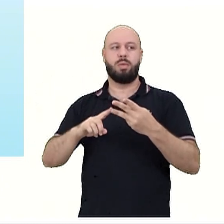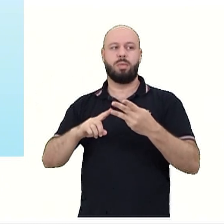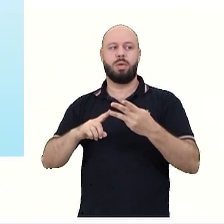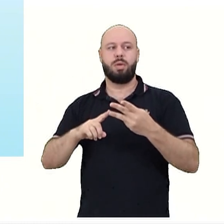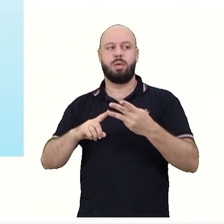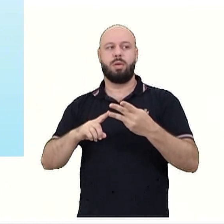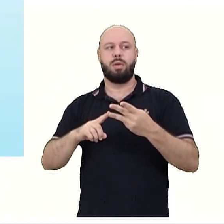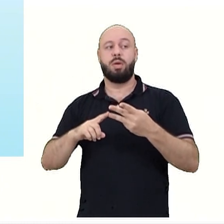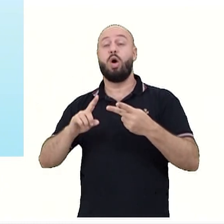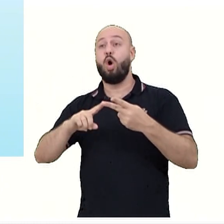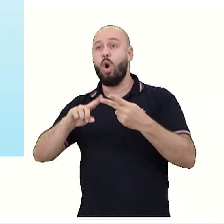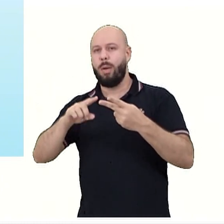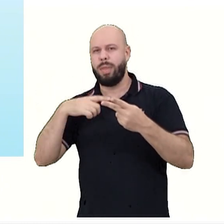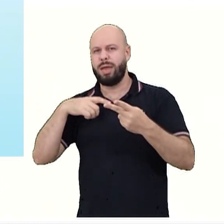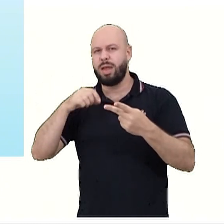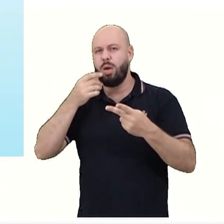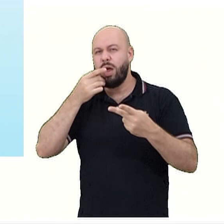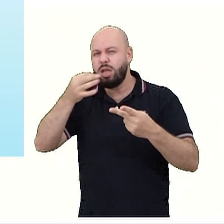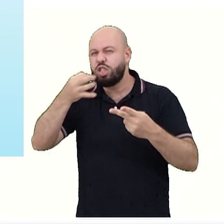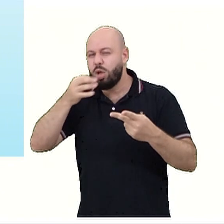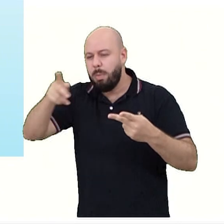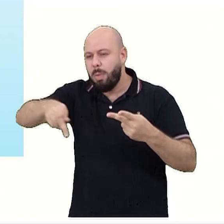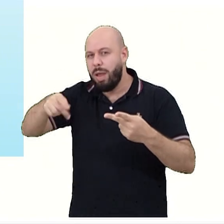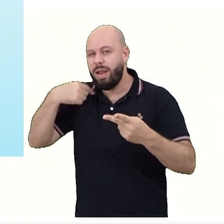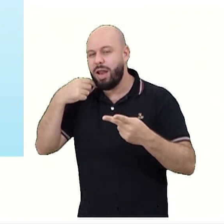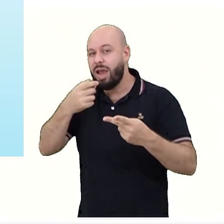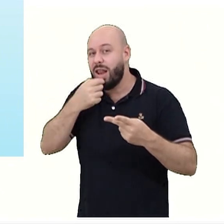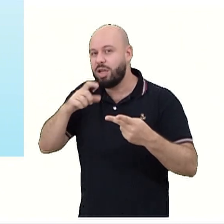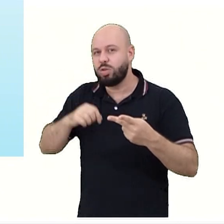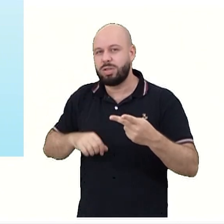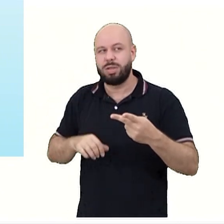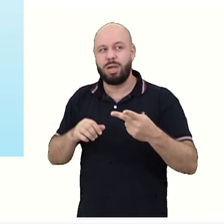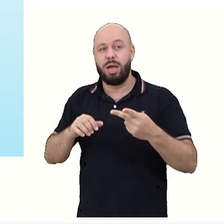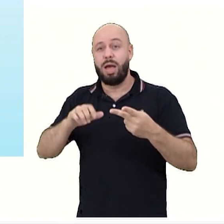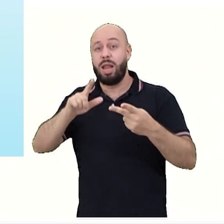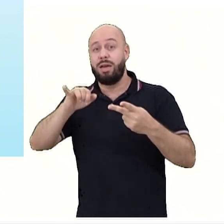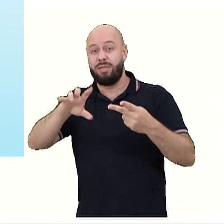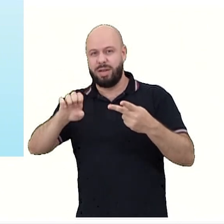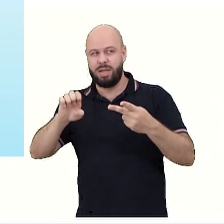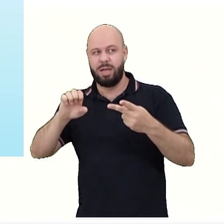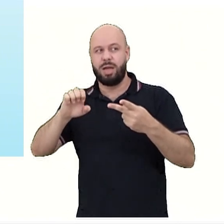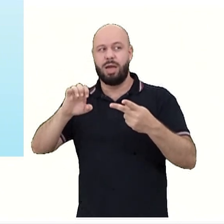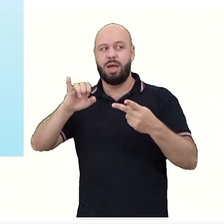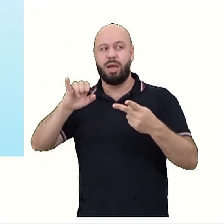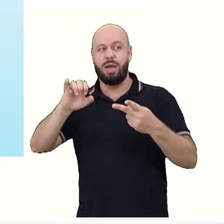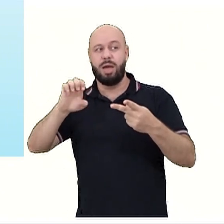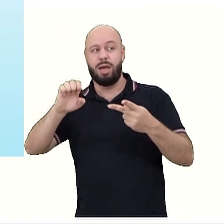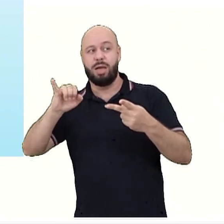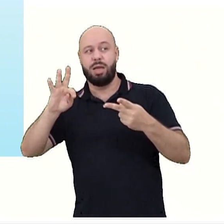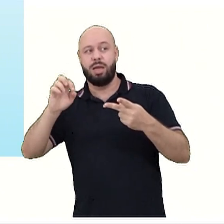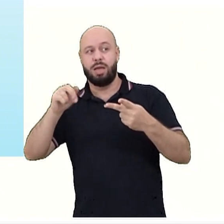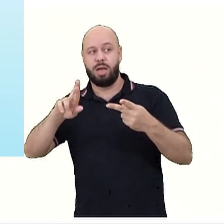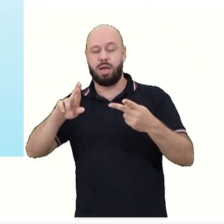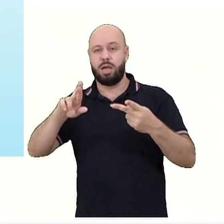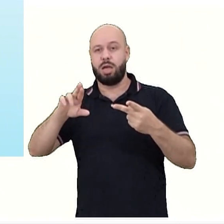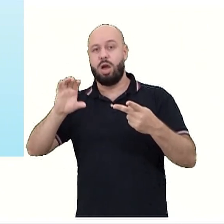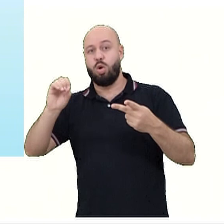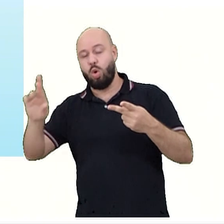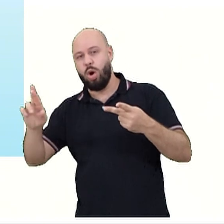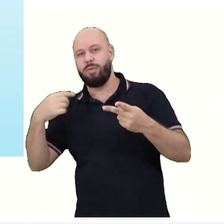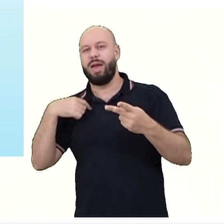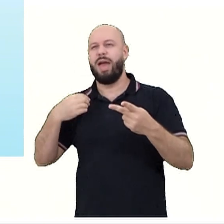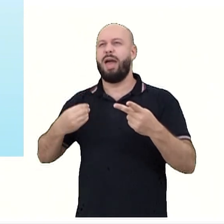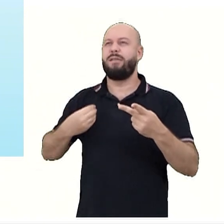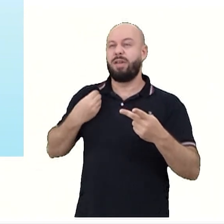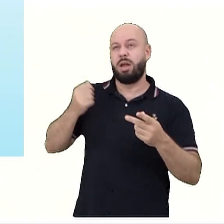inclusive, pessoal, tem um ditado popular em inglês que é life is either or, né? Que a vida é sempre uma coisa ou outra, a gente não